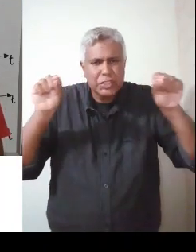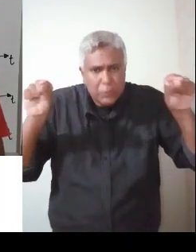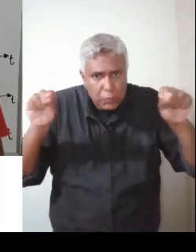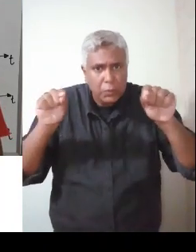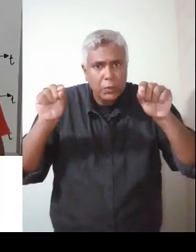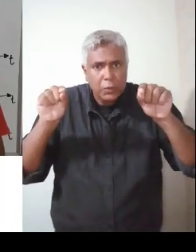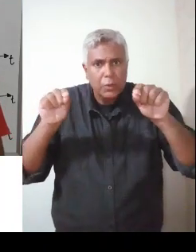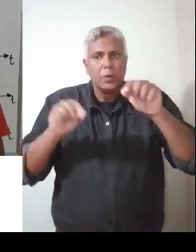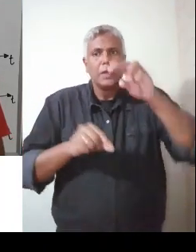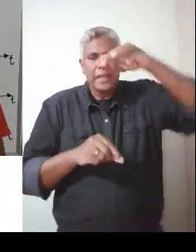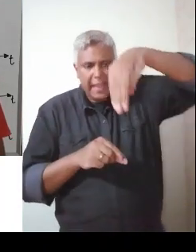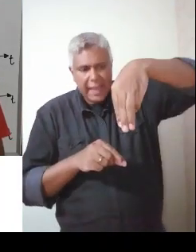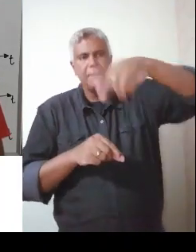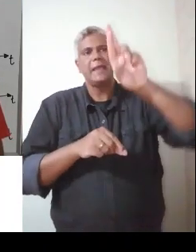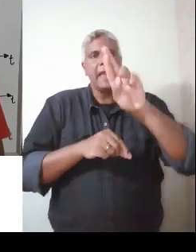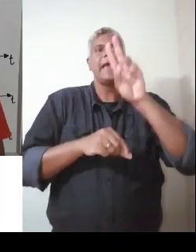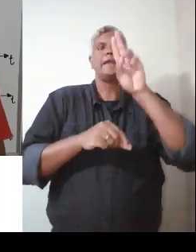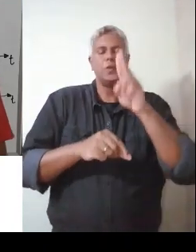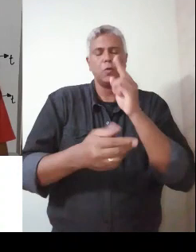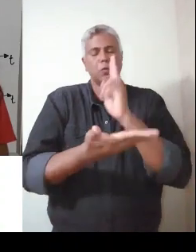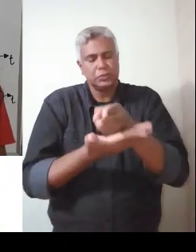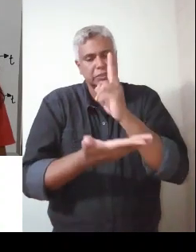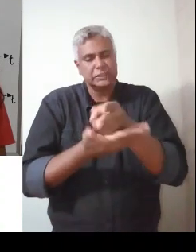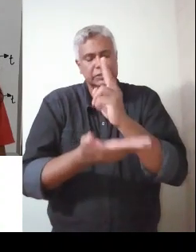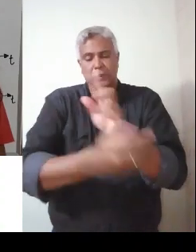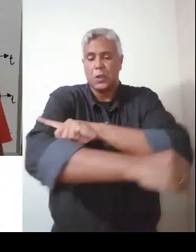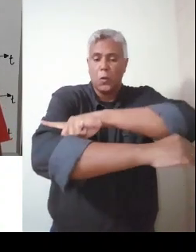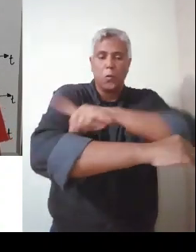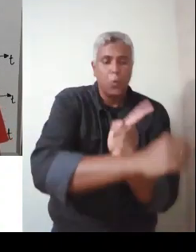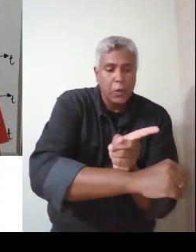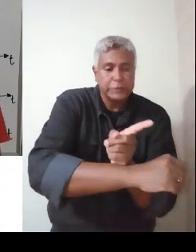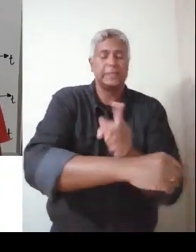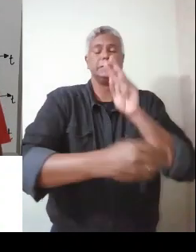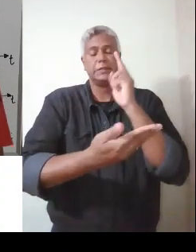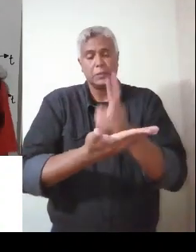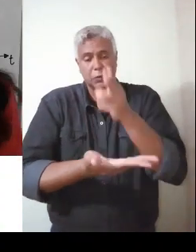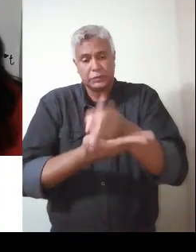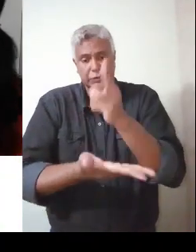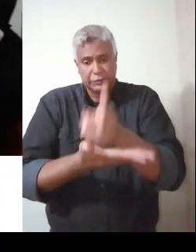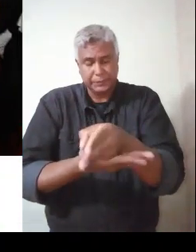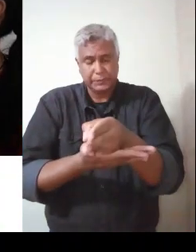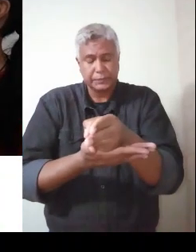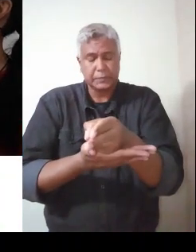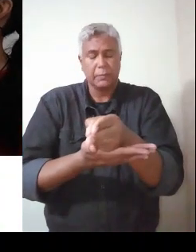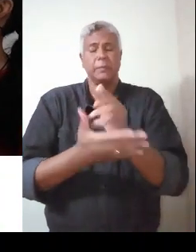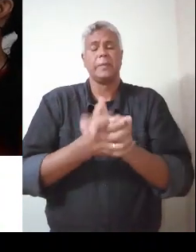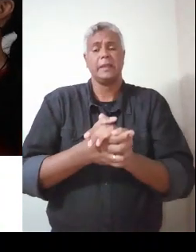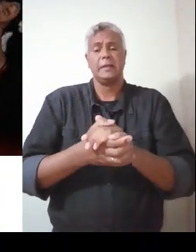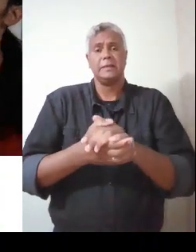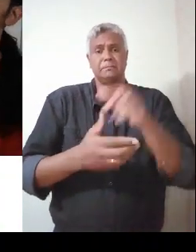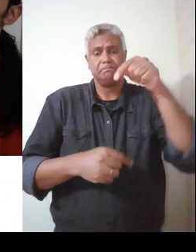principal característica a velocidade constante. Além de ele ser uniforme, neste